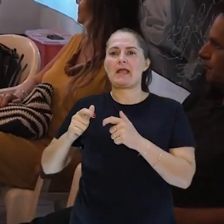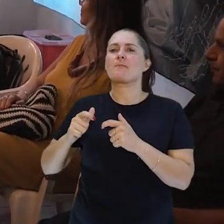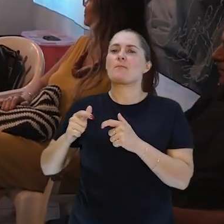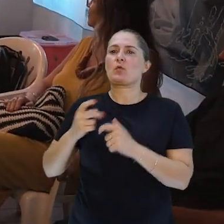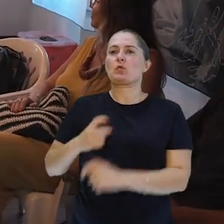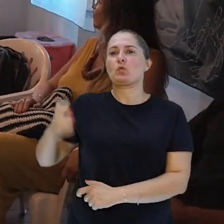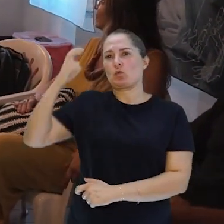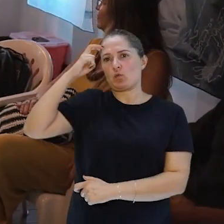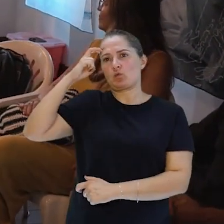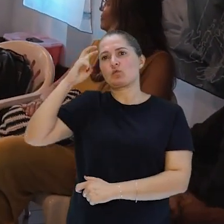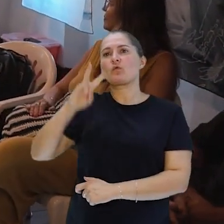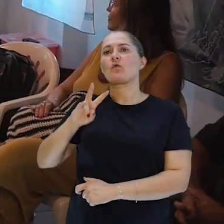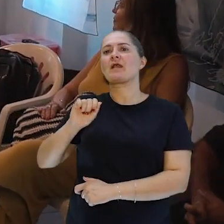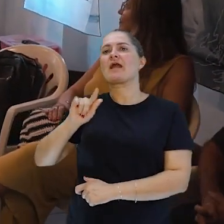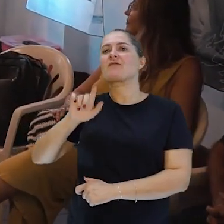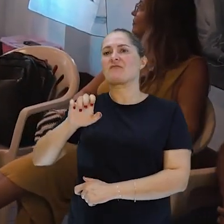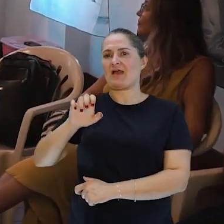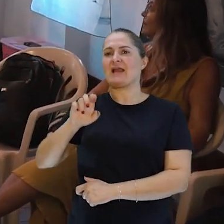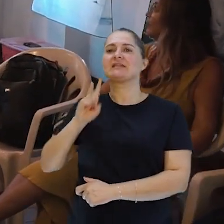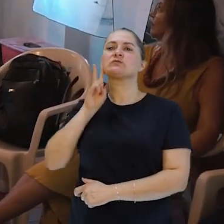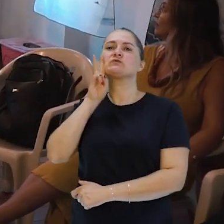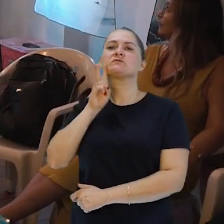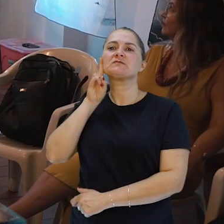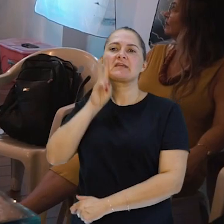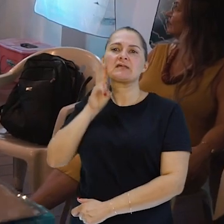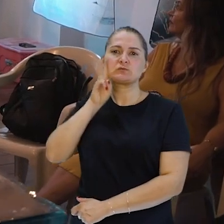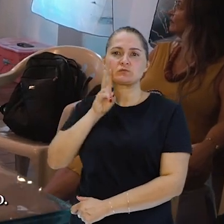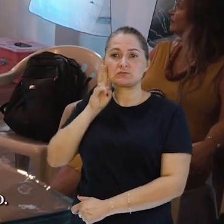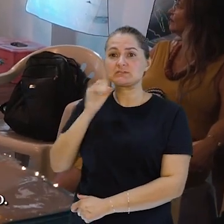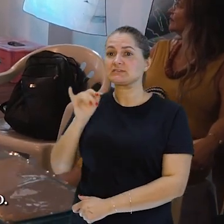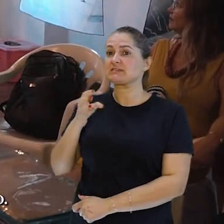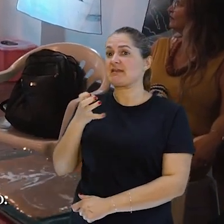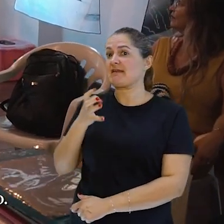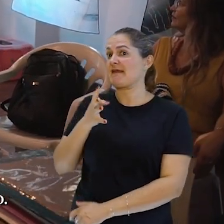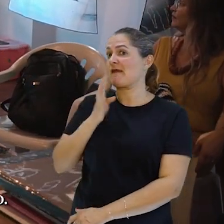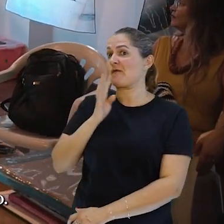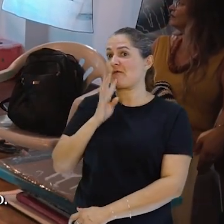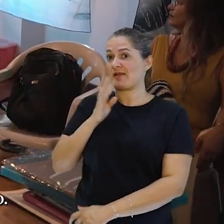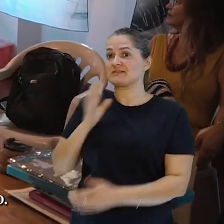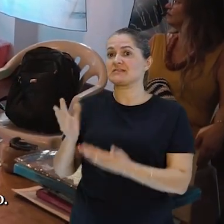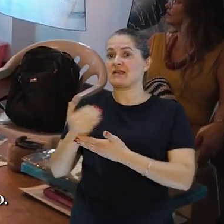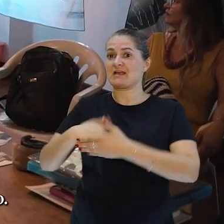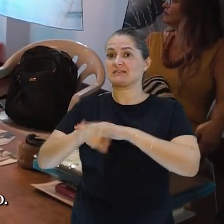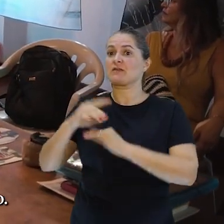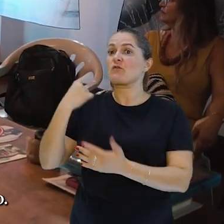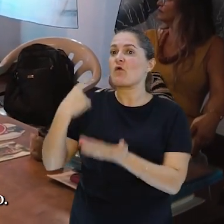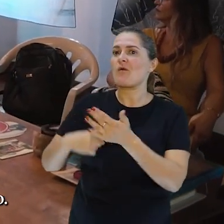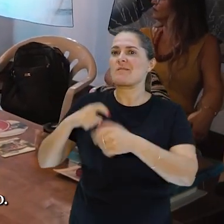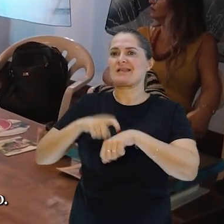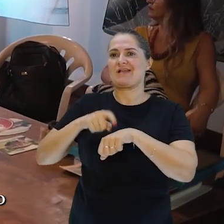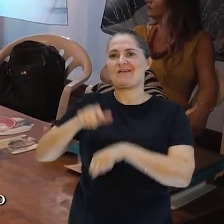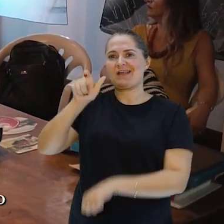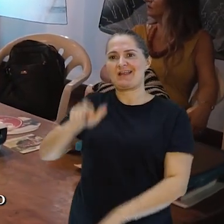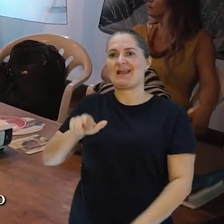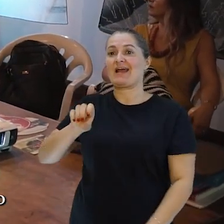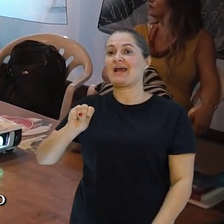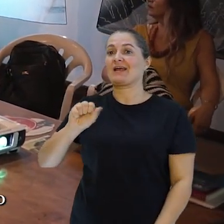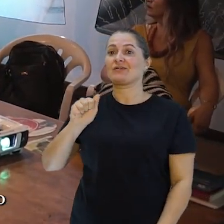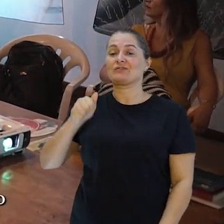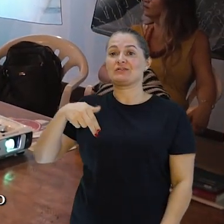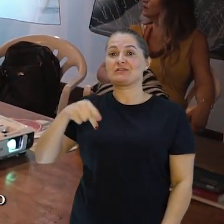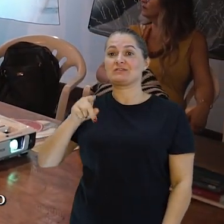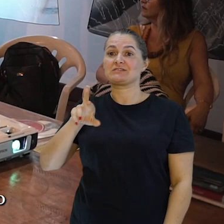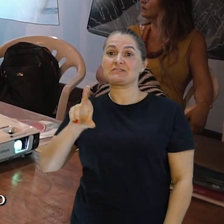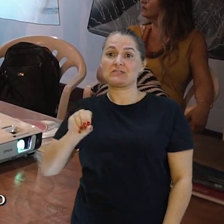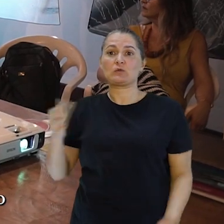Vinhedos. Quando quiserem conhecer o acervo, é só agendar um horário então com o Sandro. E hoje ele vai comentar